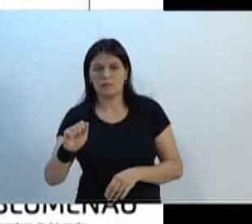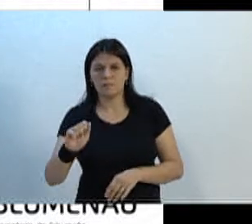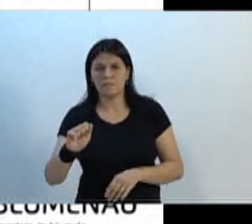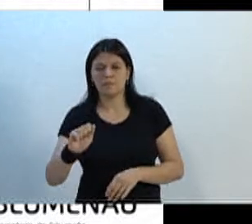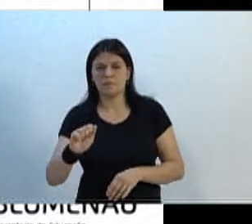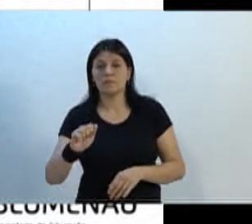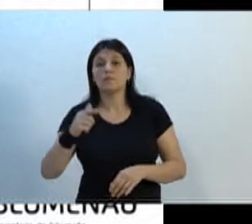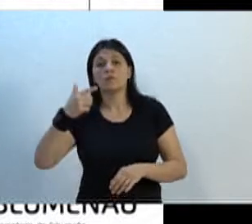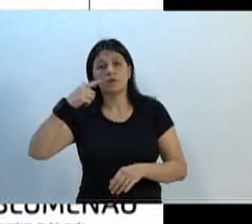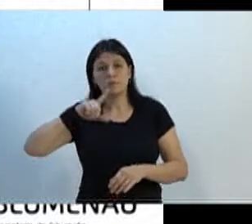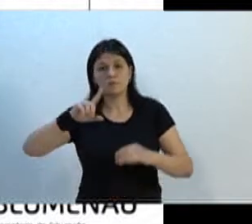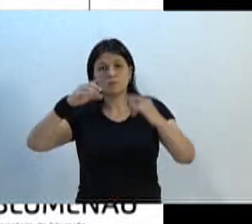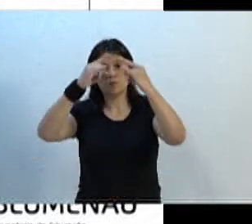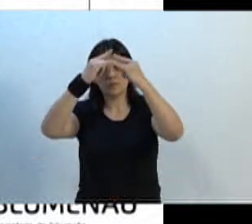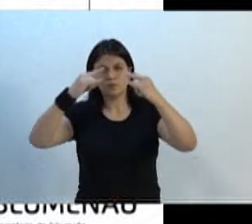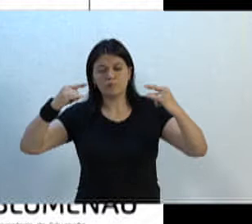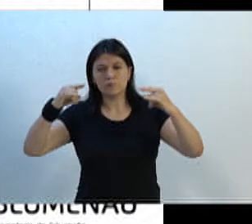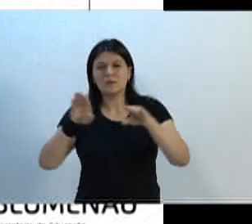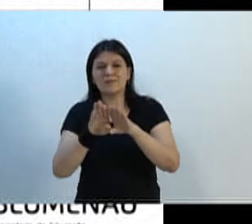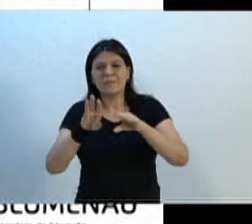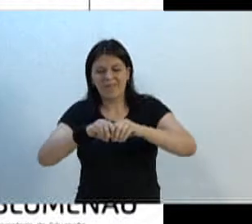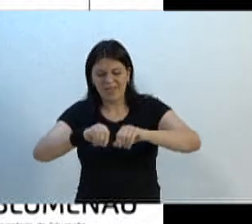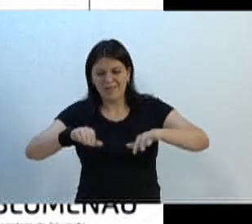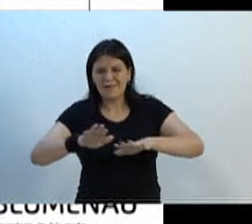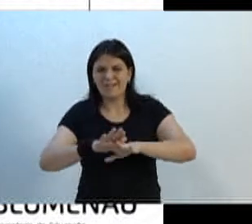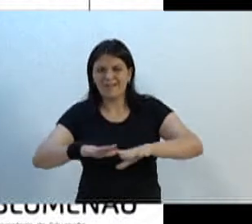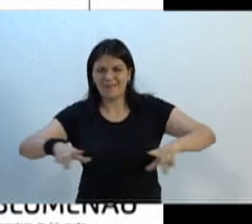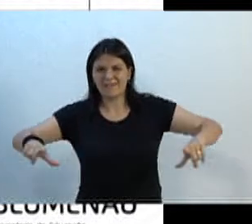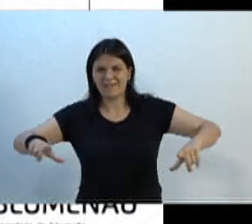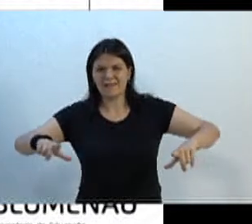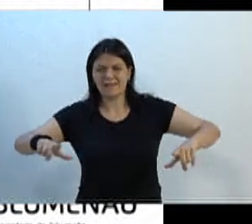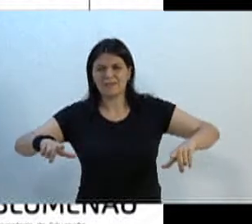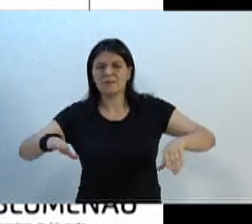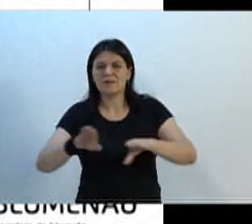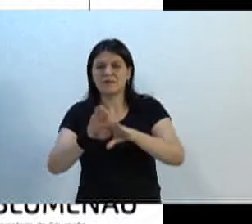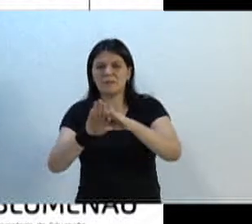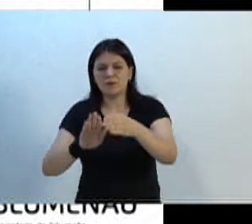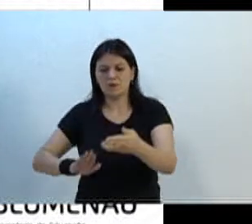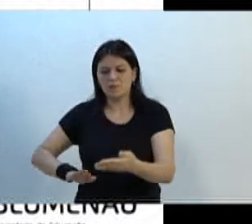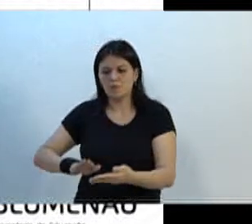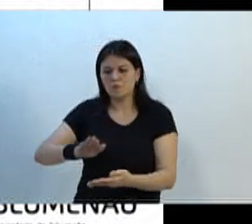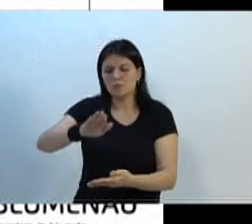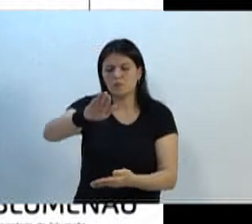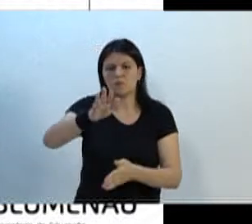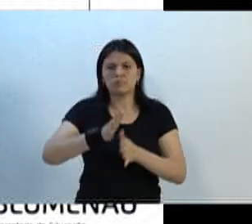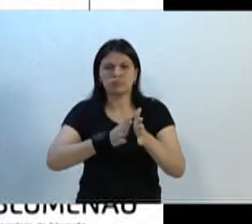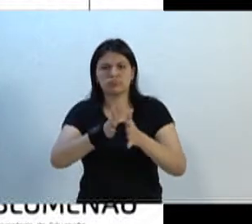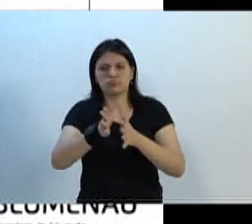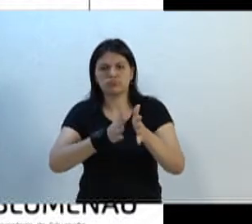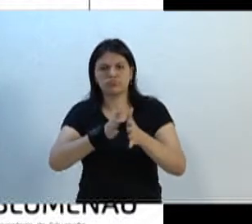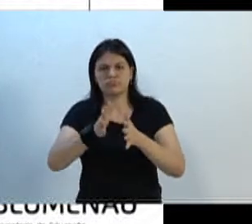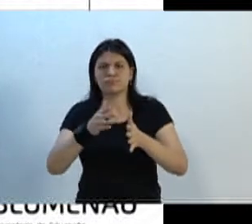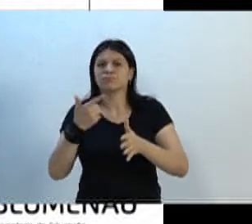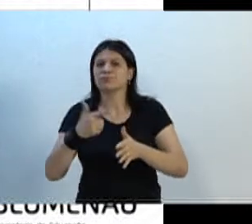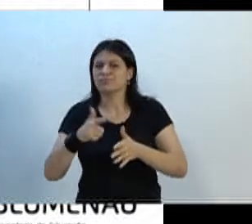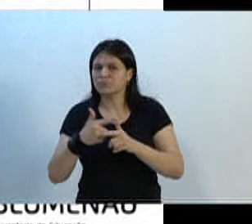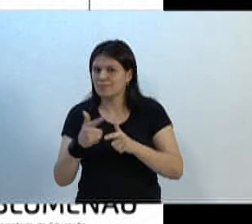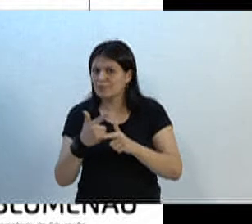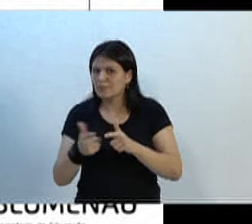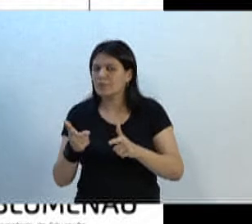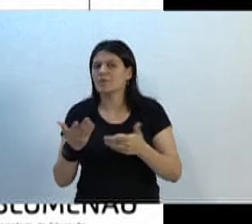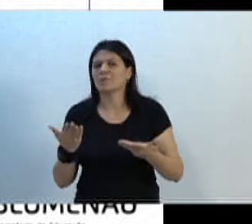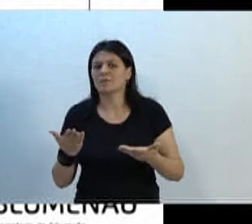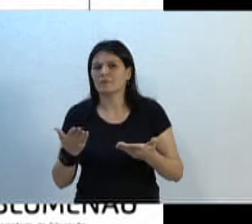uma quadra de areia que era um desejo da comunidade escolar e uma rampa de acesso havia um problema grave ali da acessibilidade e